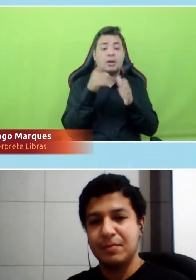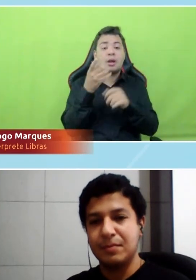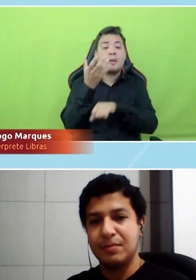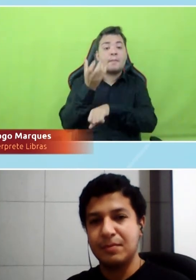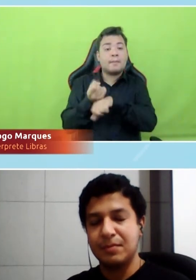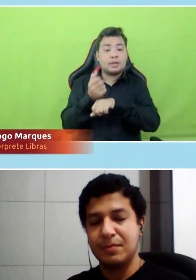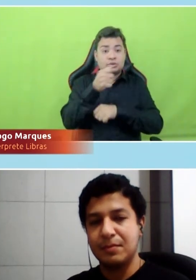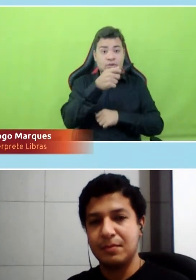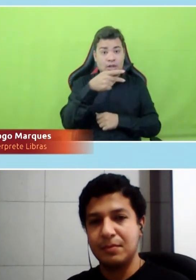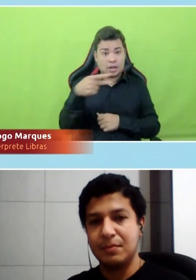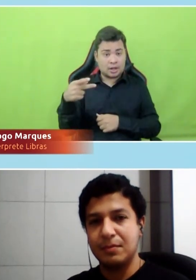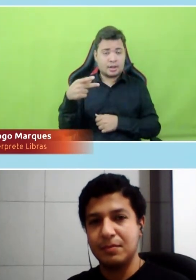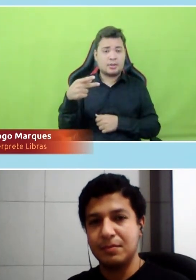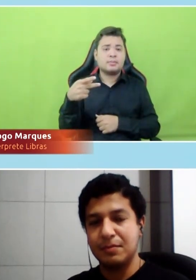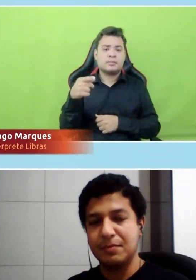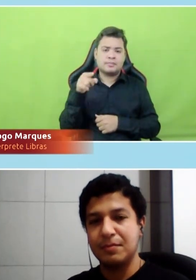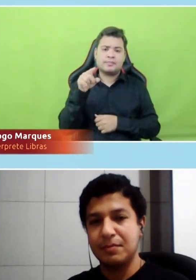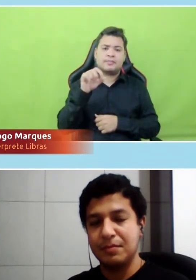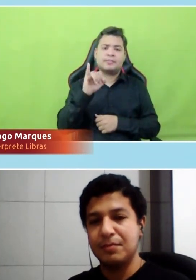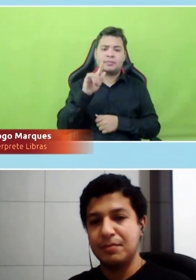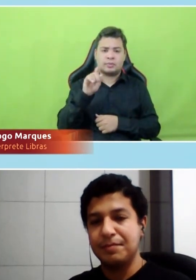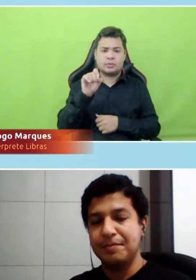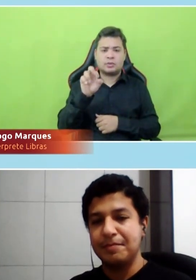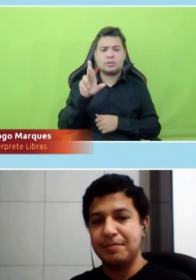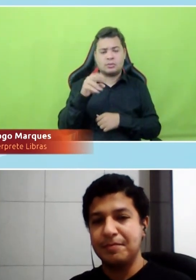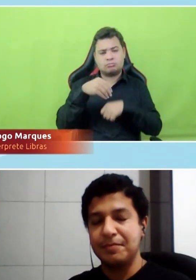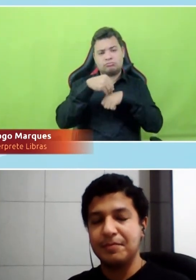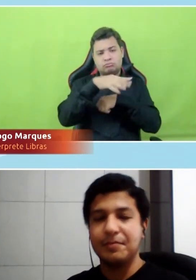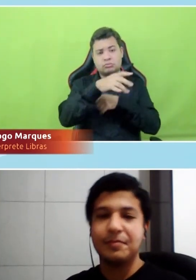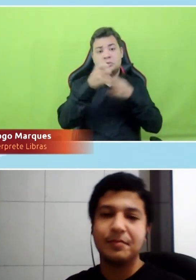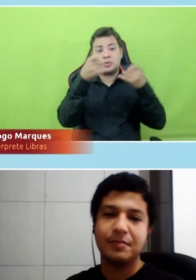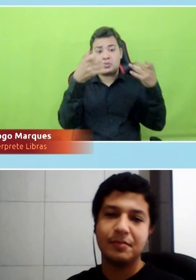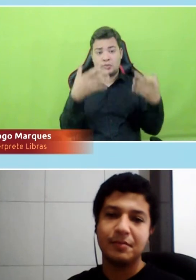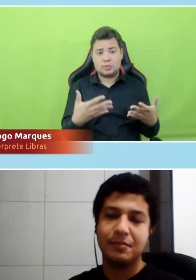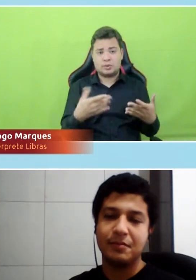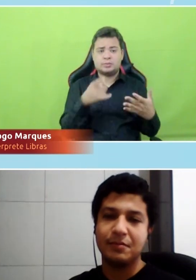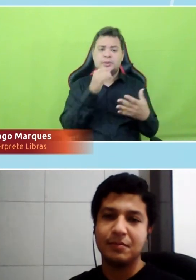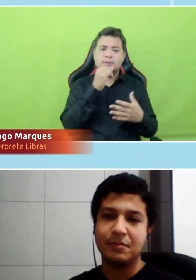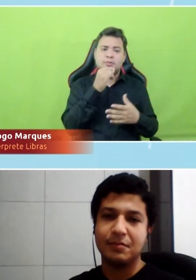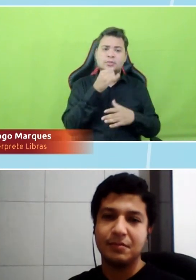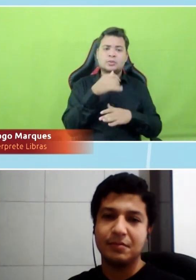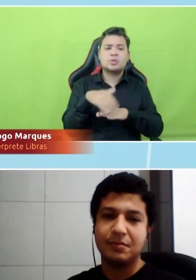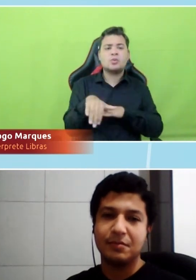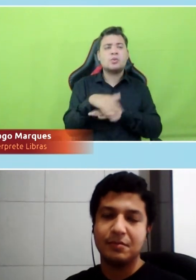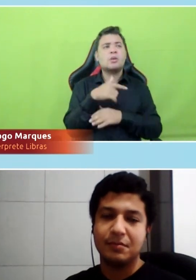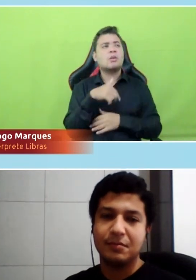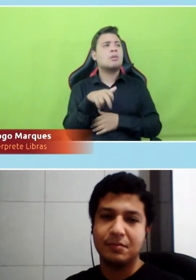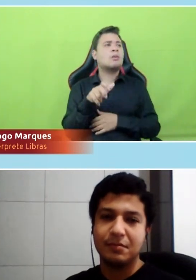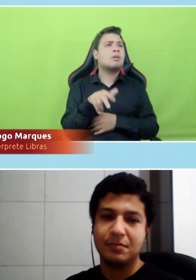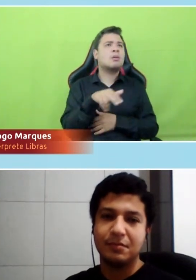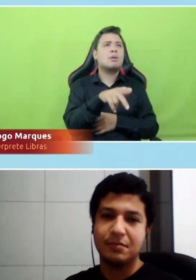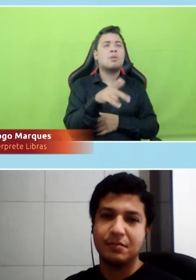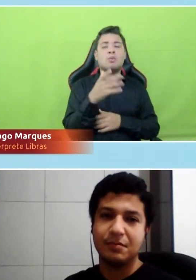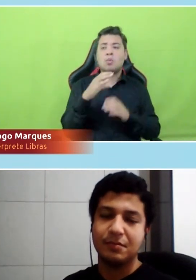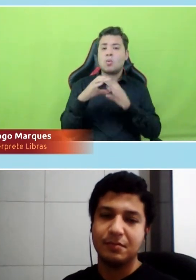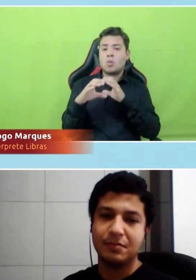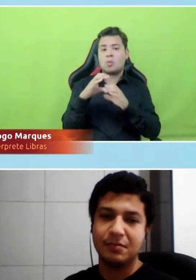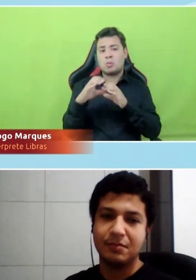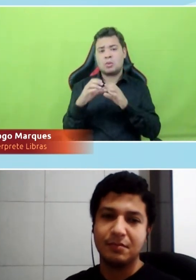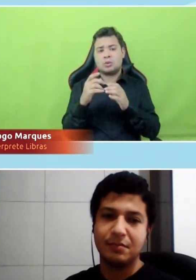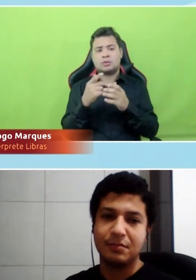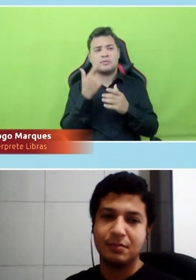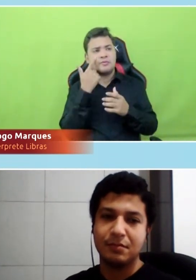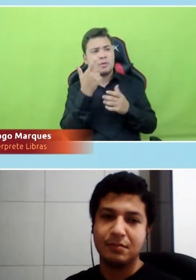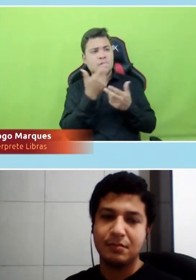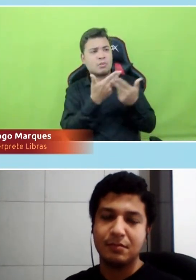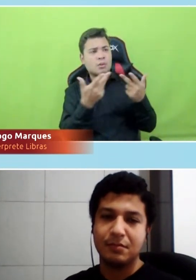Goiás, e o Igor vai explicar um pouquinho melhor para você, que está aí andando pelas ruas, conferindo os meios de comunicação e às vezes pode perceber algo